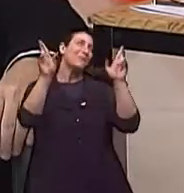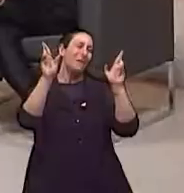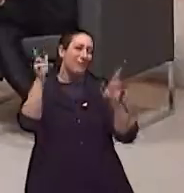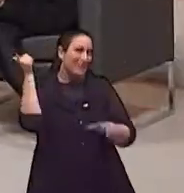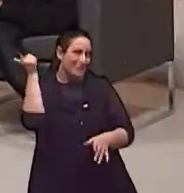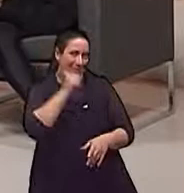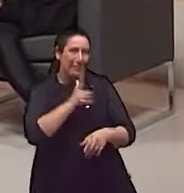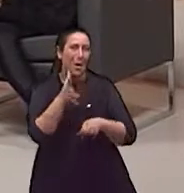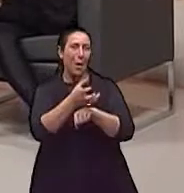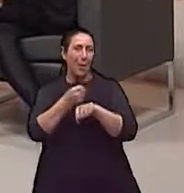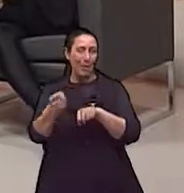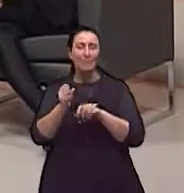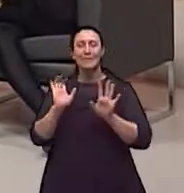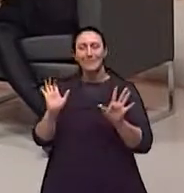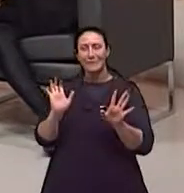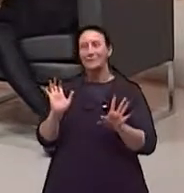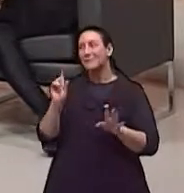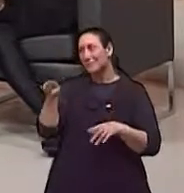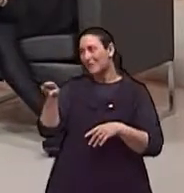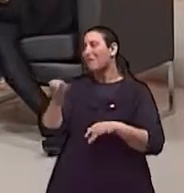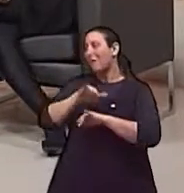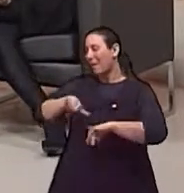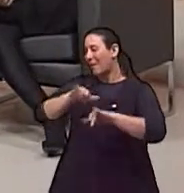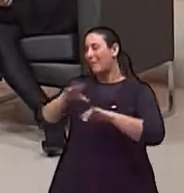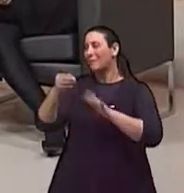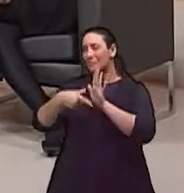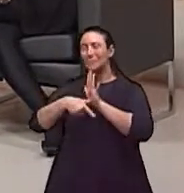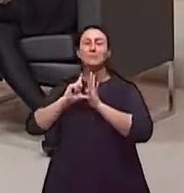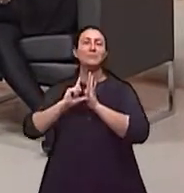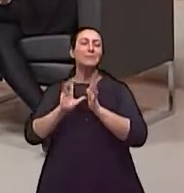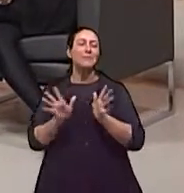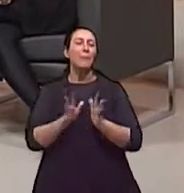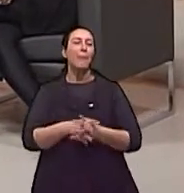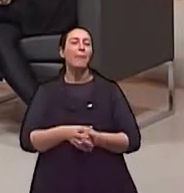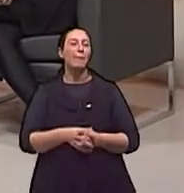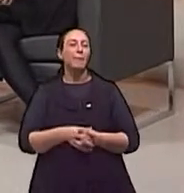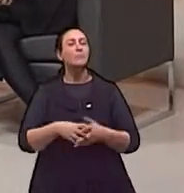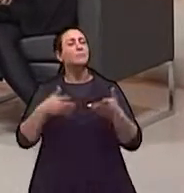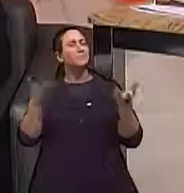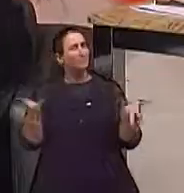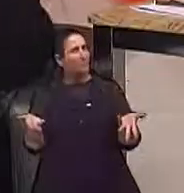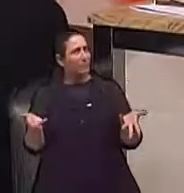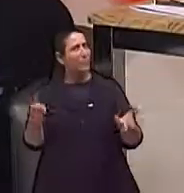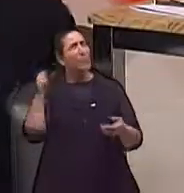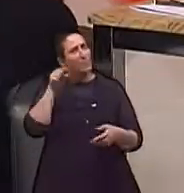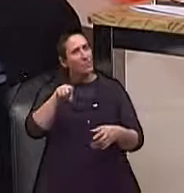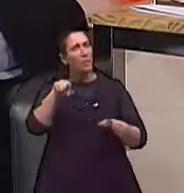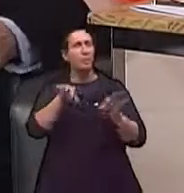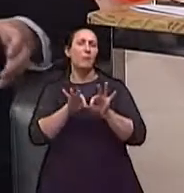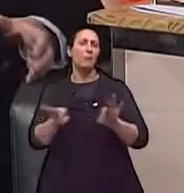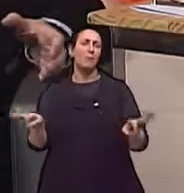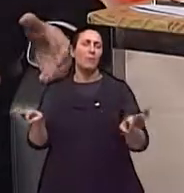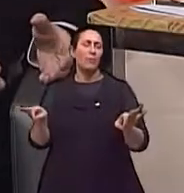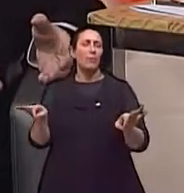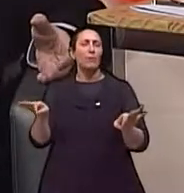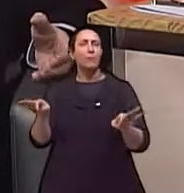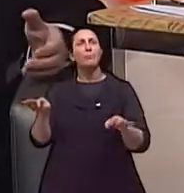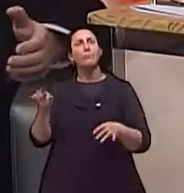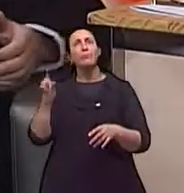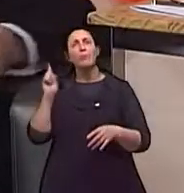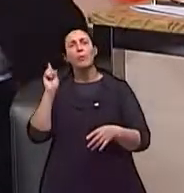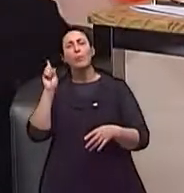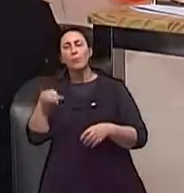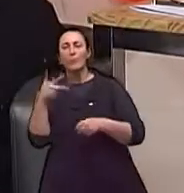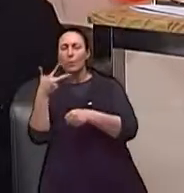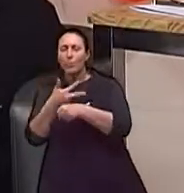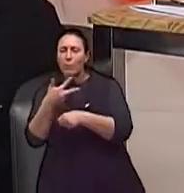exatamente a gente não sabe esse programa é gravado com bastante antecedência Exatamente isso é isso é normal o o idoso vai